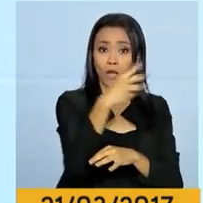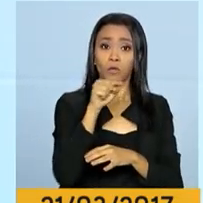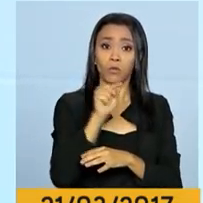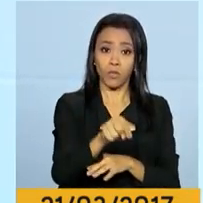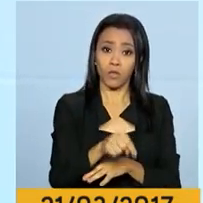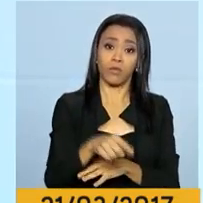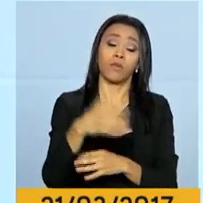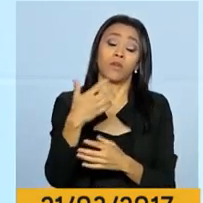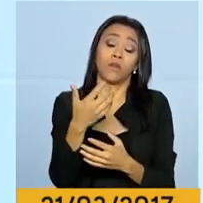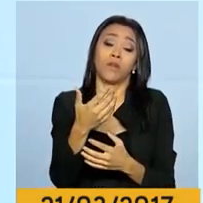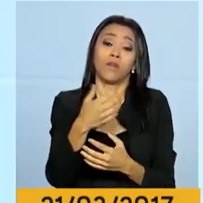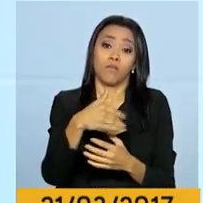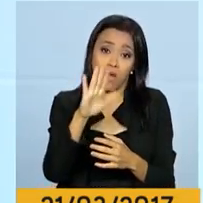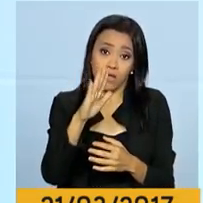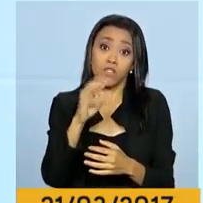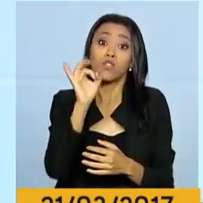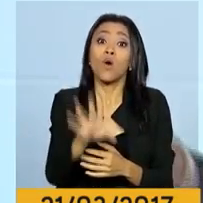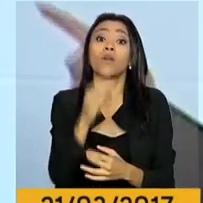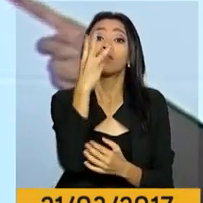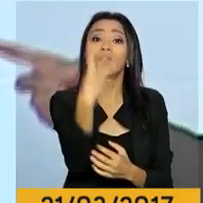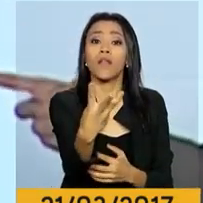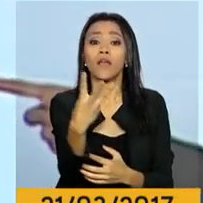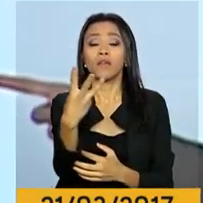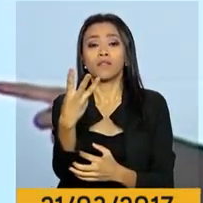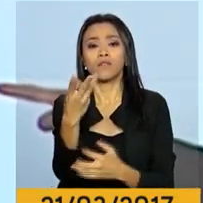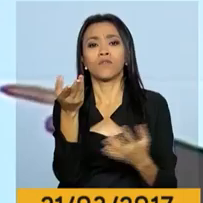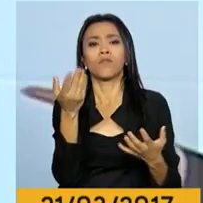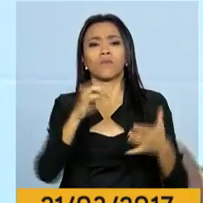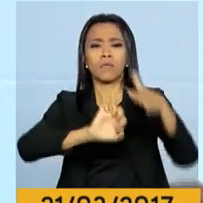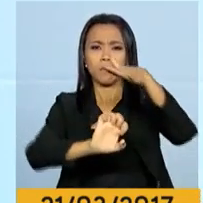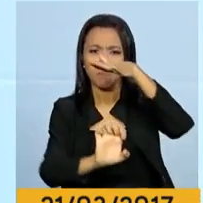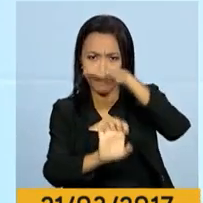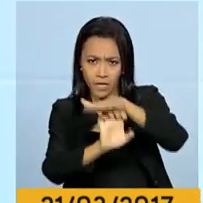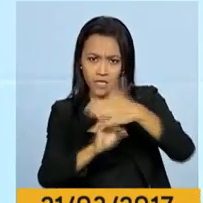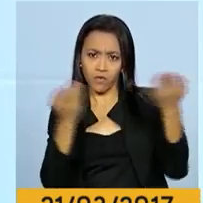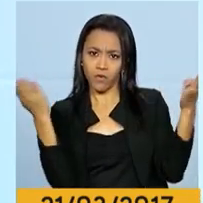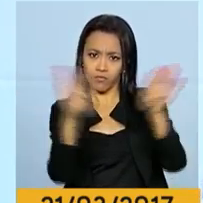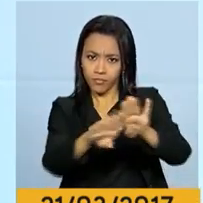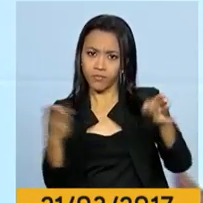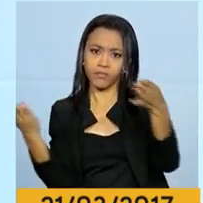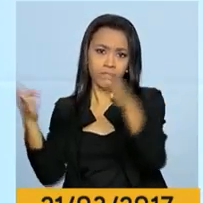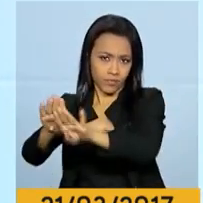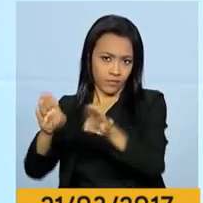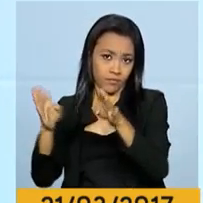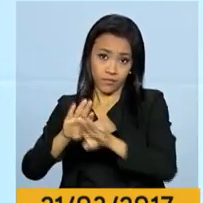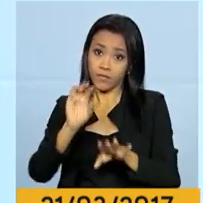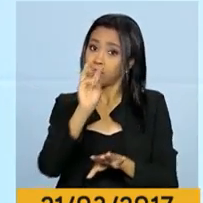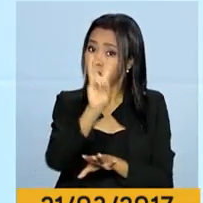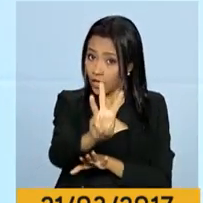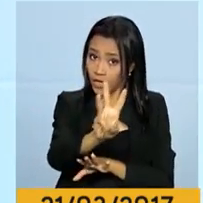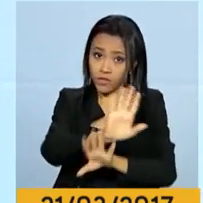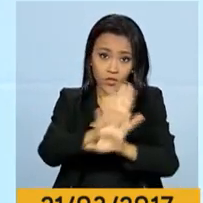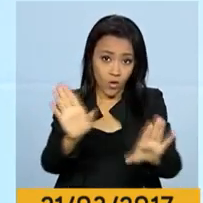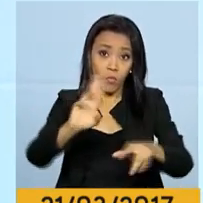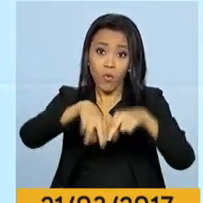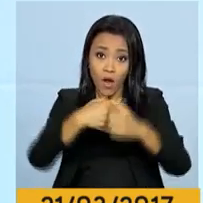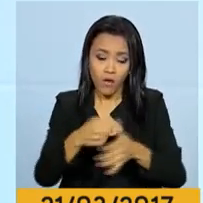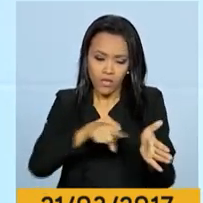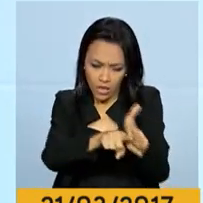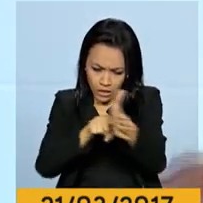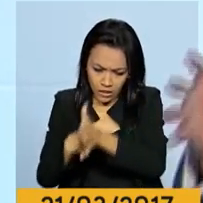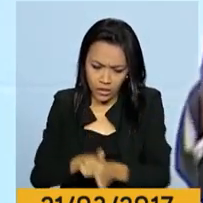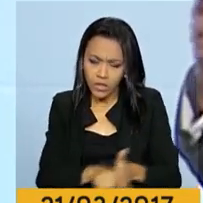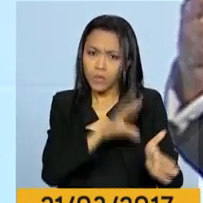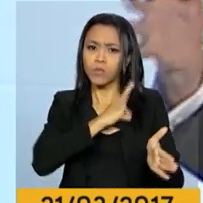4.383, apenas 3 tiveram suspensas as suas atividades em face dessas investigações, muito adequadas,